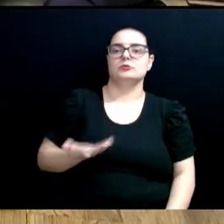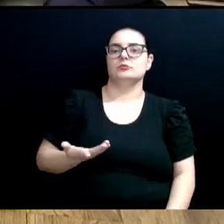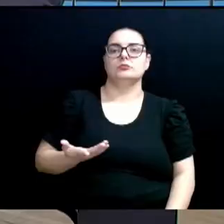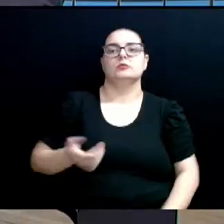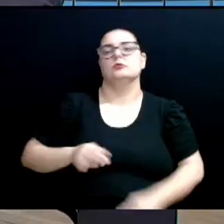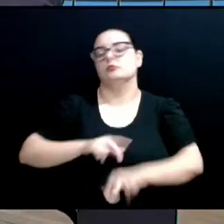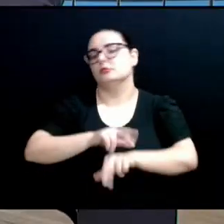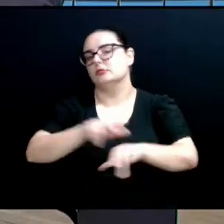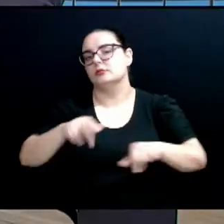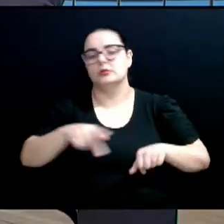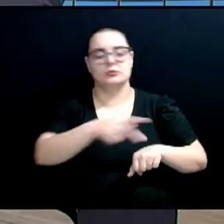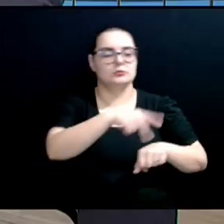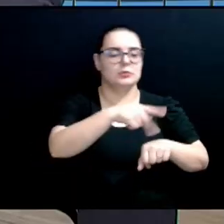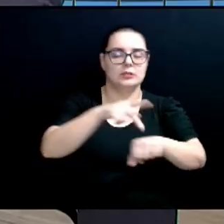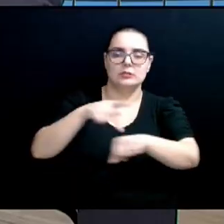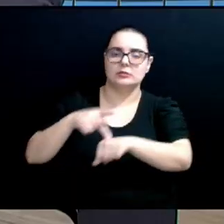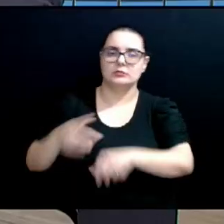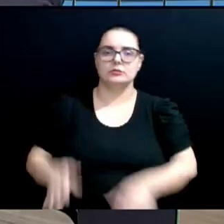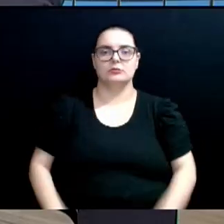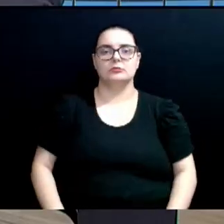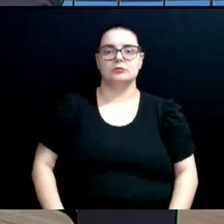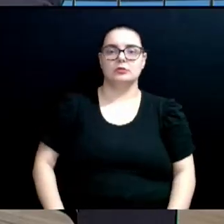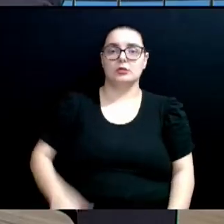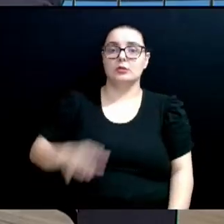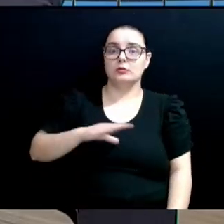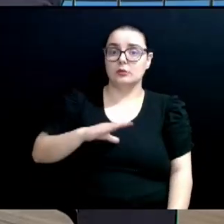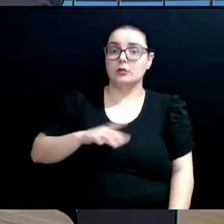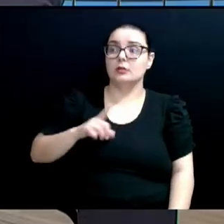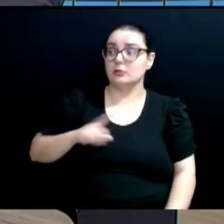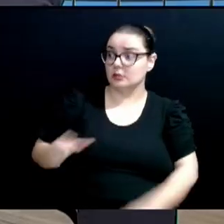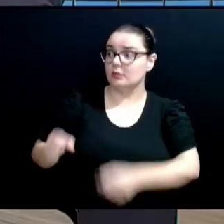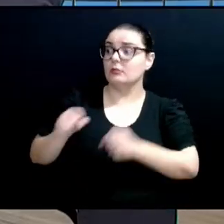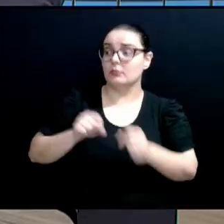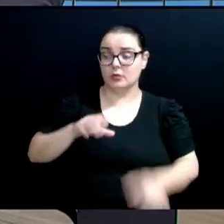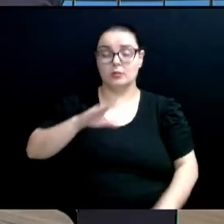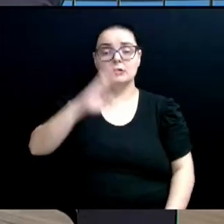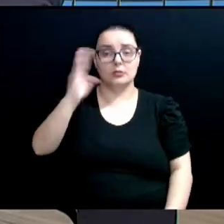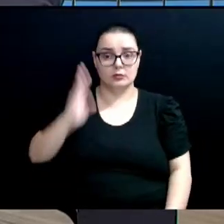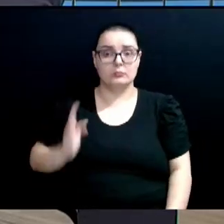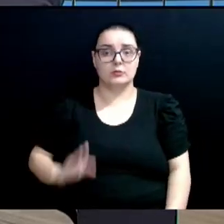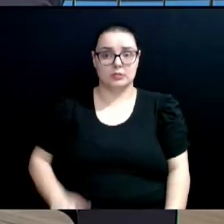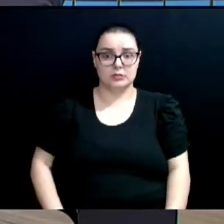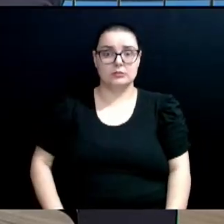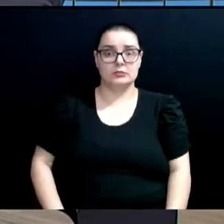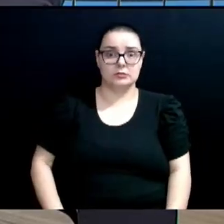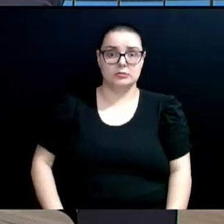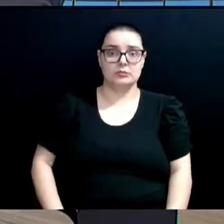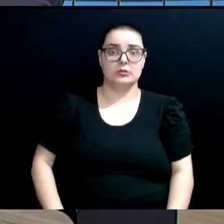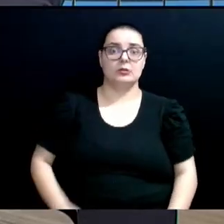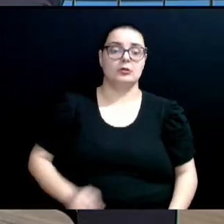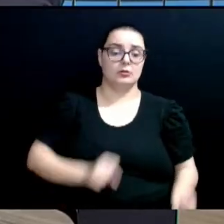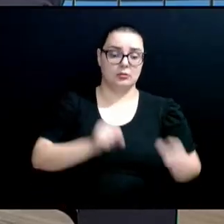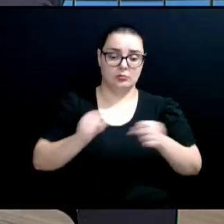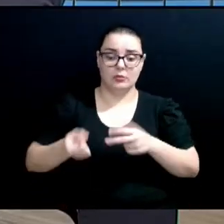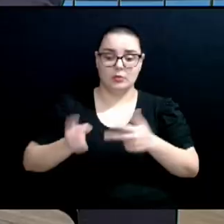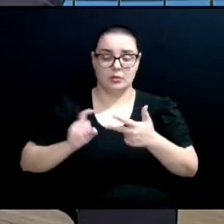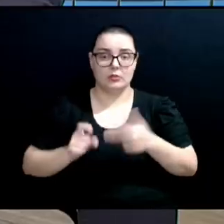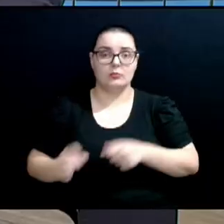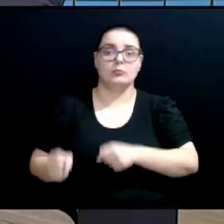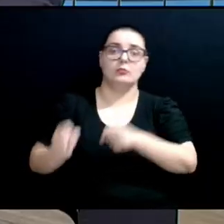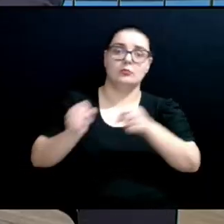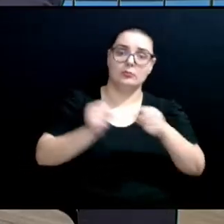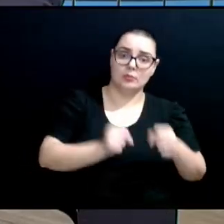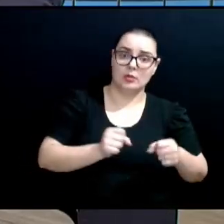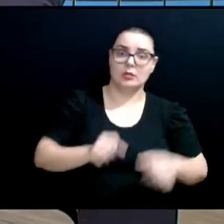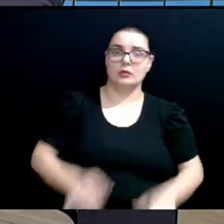países, os municípios têm bastante poder no Brasil, né? Poder executivo, poder